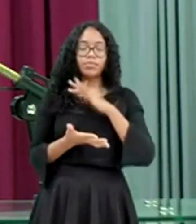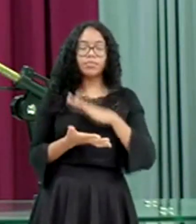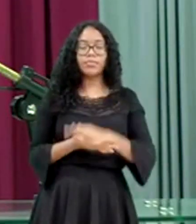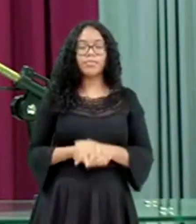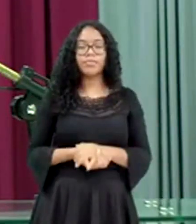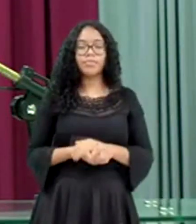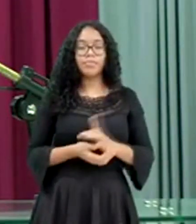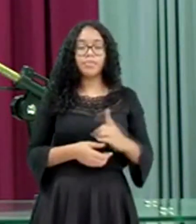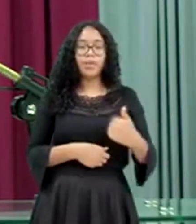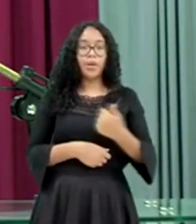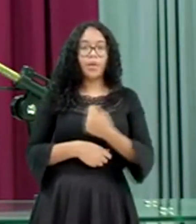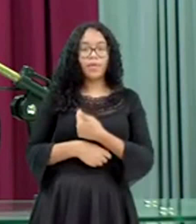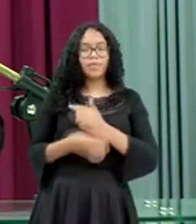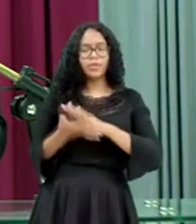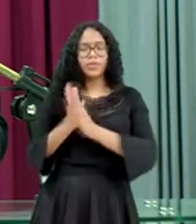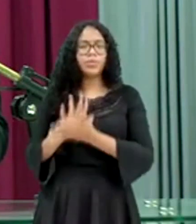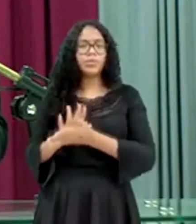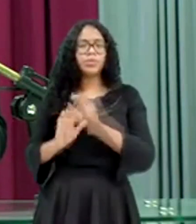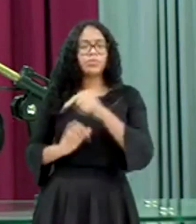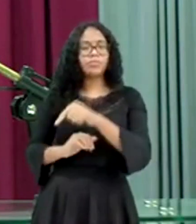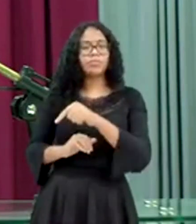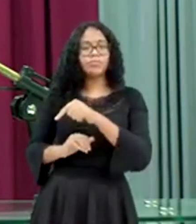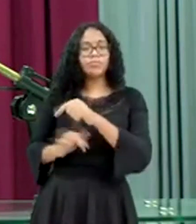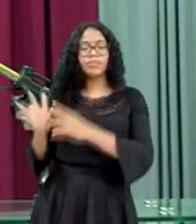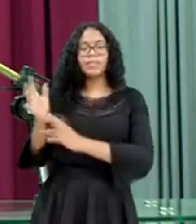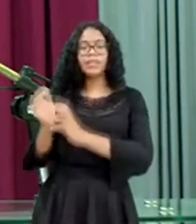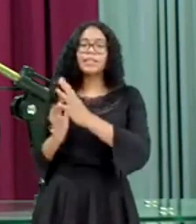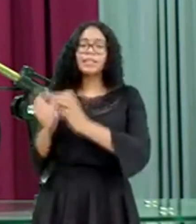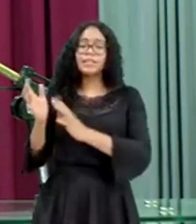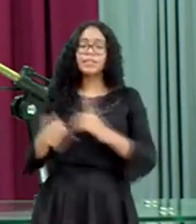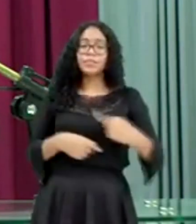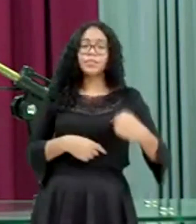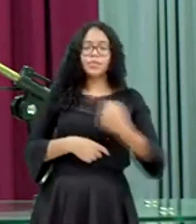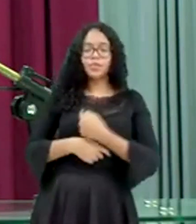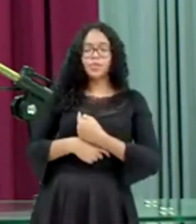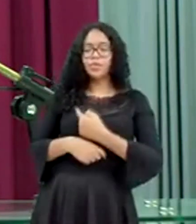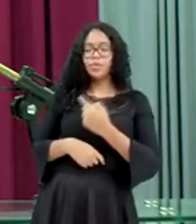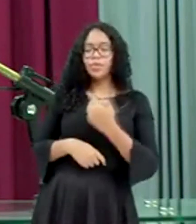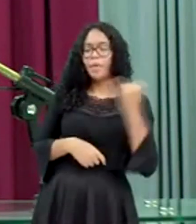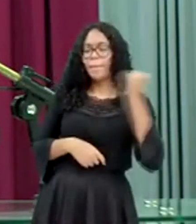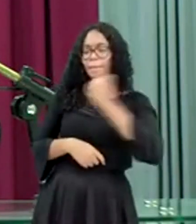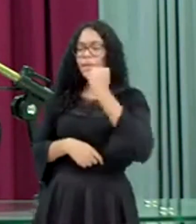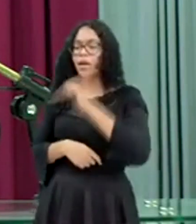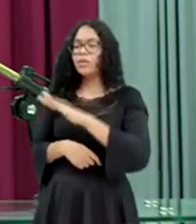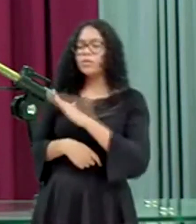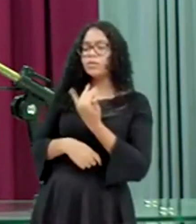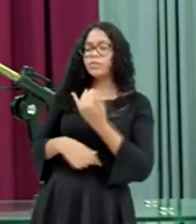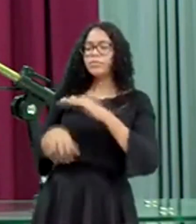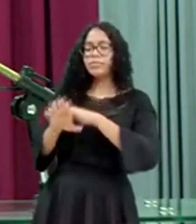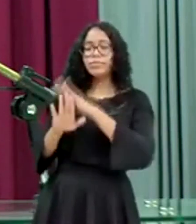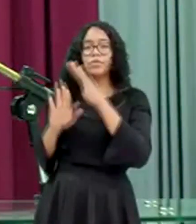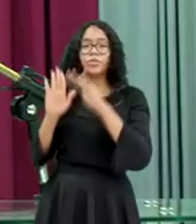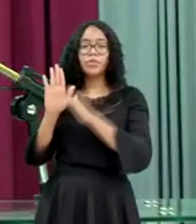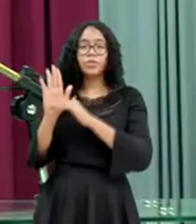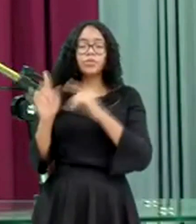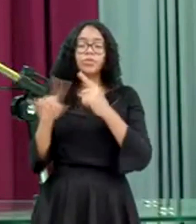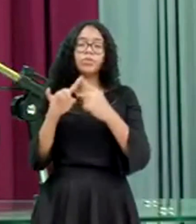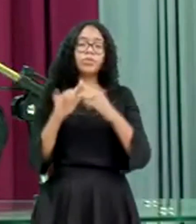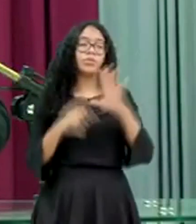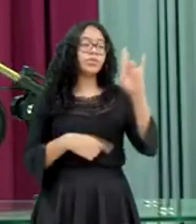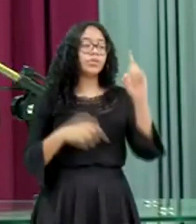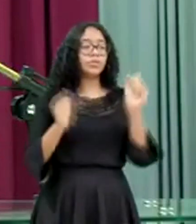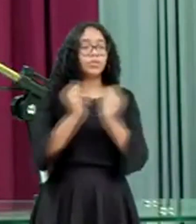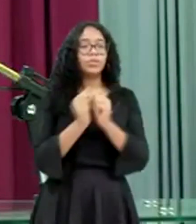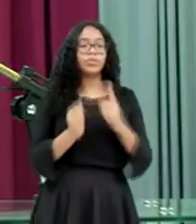vamos comer esse exército. Nós vamos invadir aquilo lá e vamos matar todo mundo, porque Deus é conosco. Deus